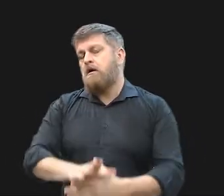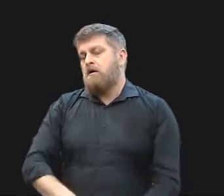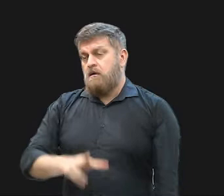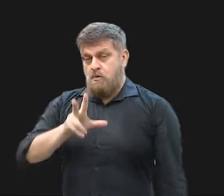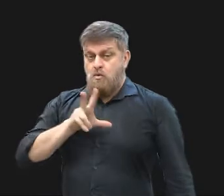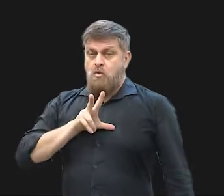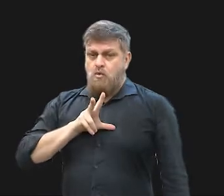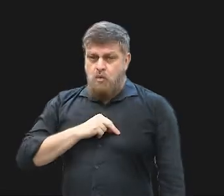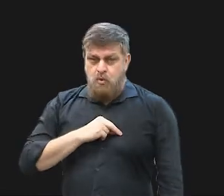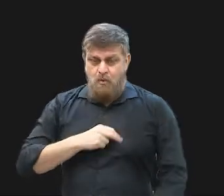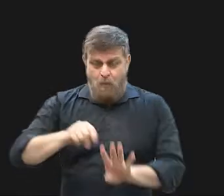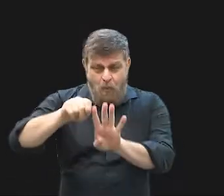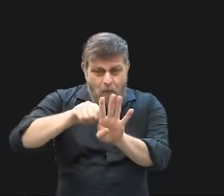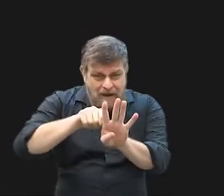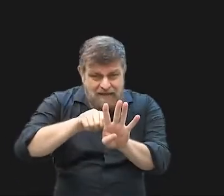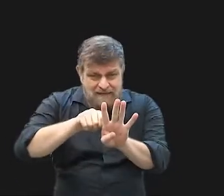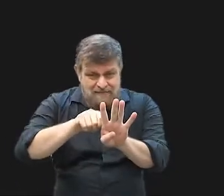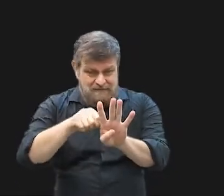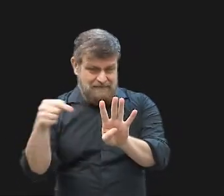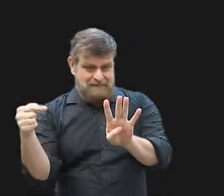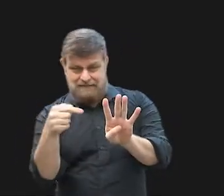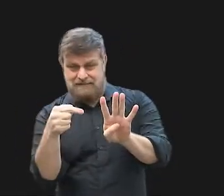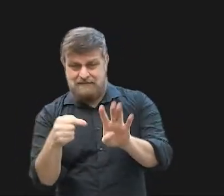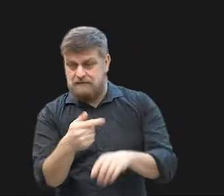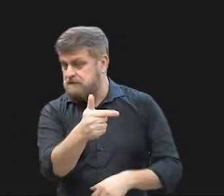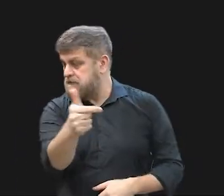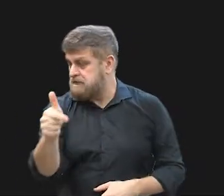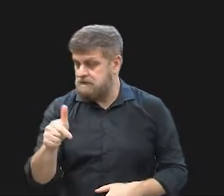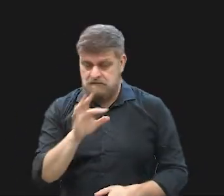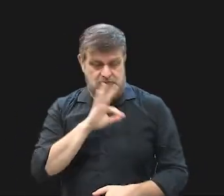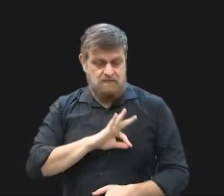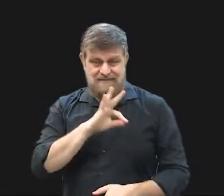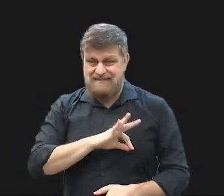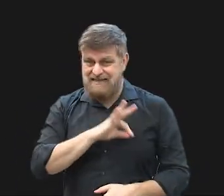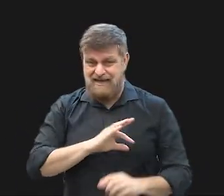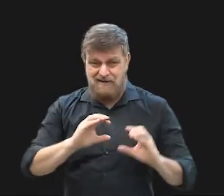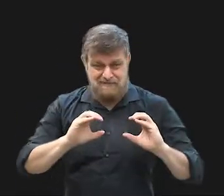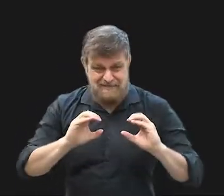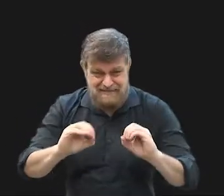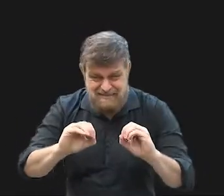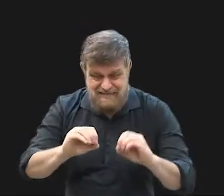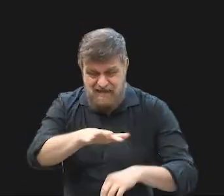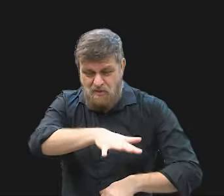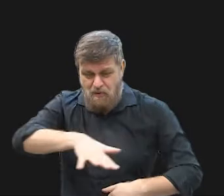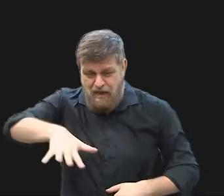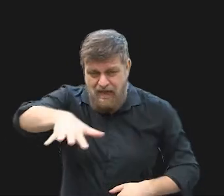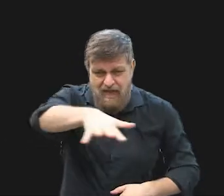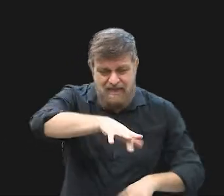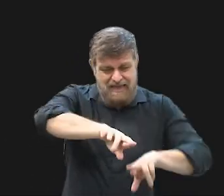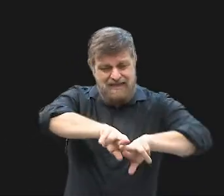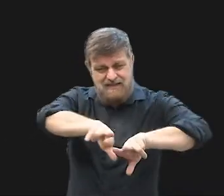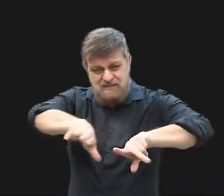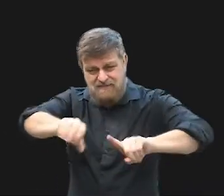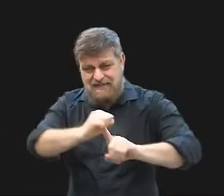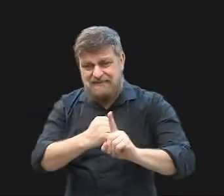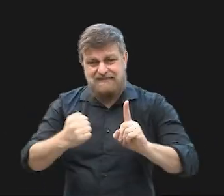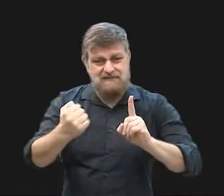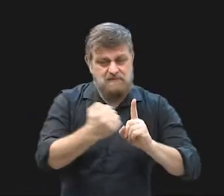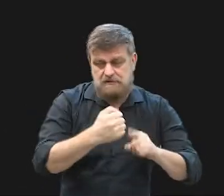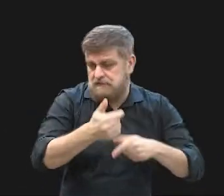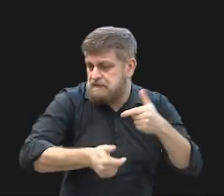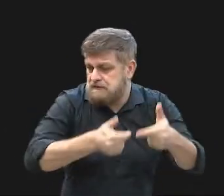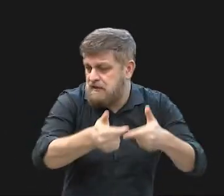né? Foram 4 meses aí de movimento zero em vários setores da sociedade, da